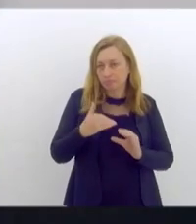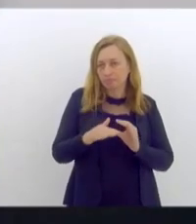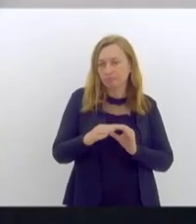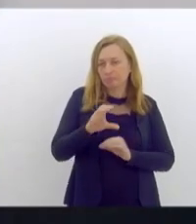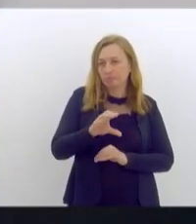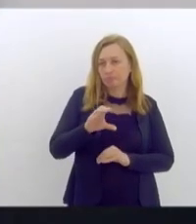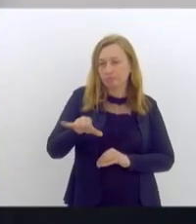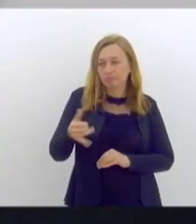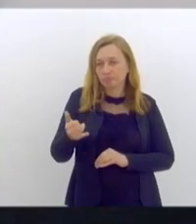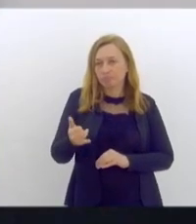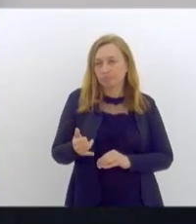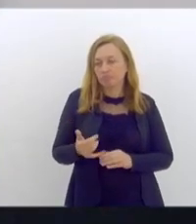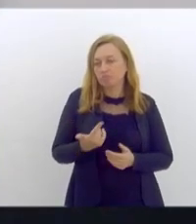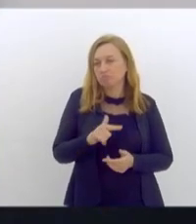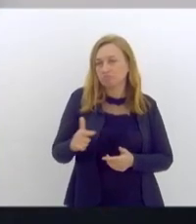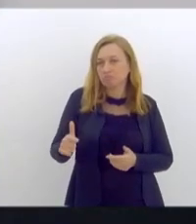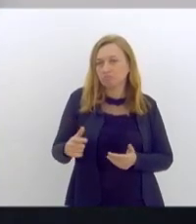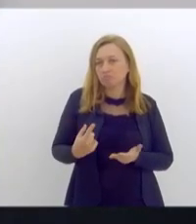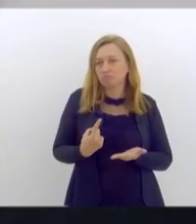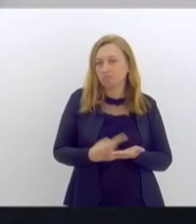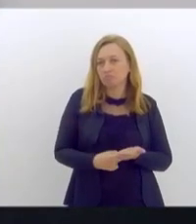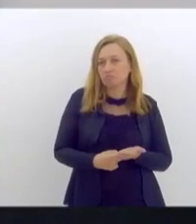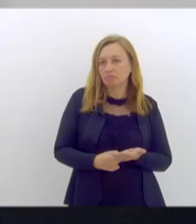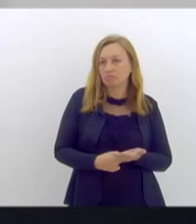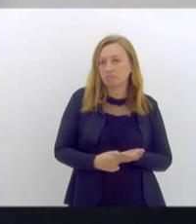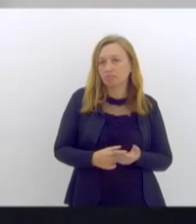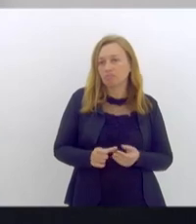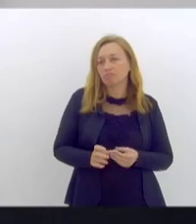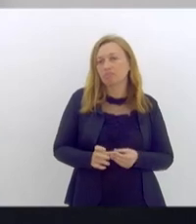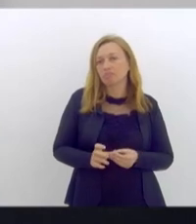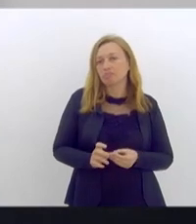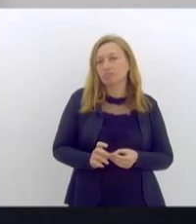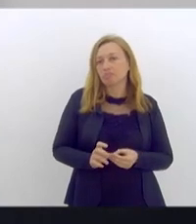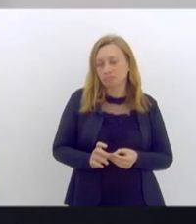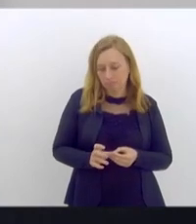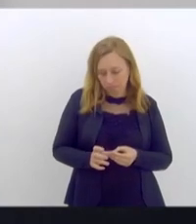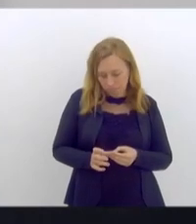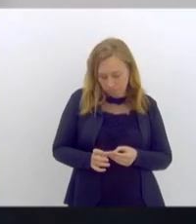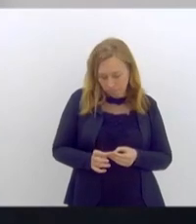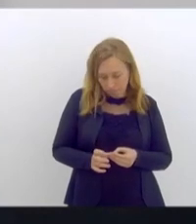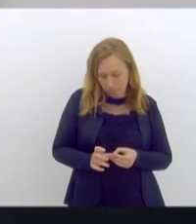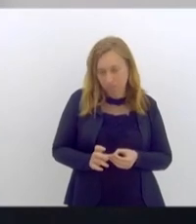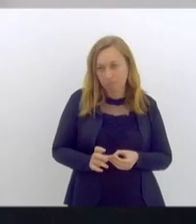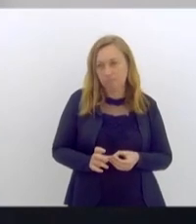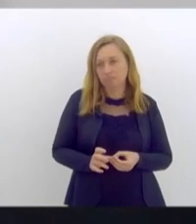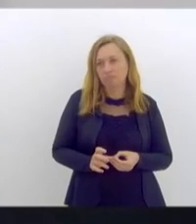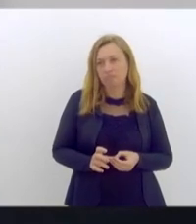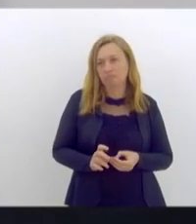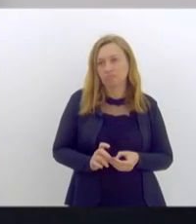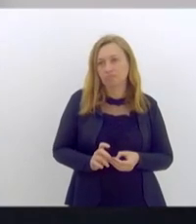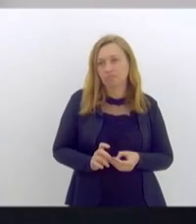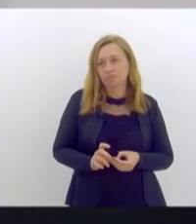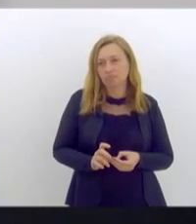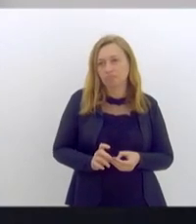ccj quando não tem acordo quando não tem acordo